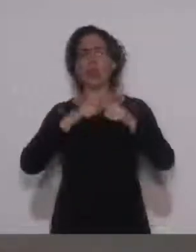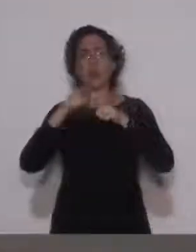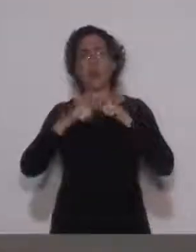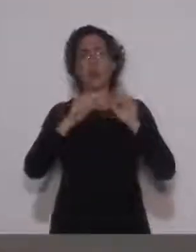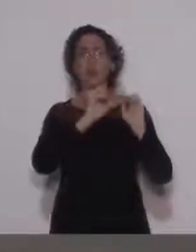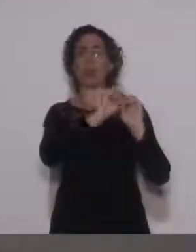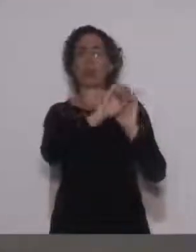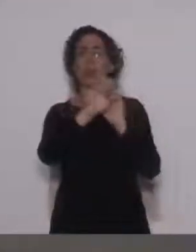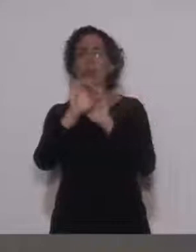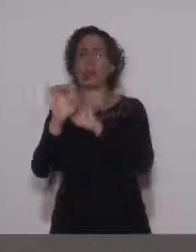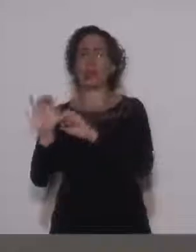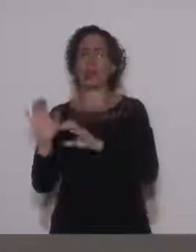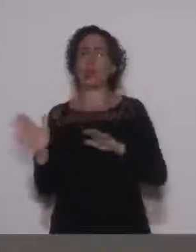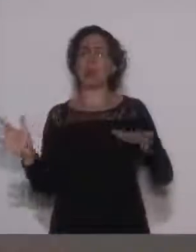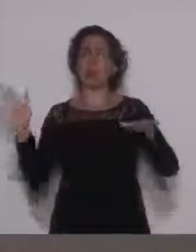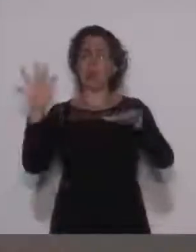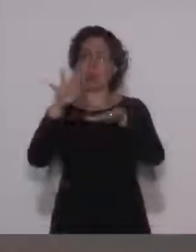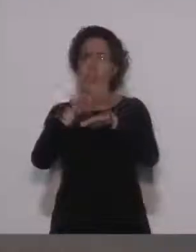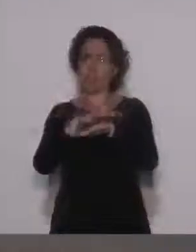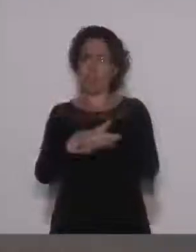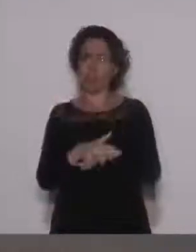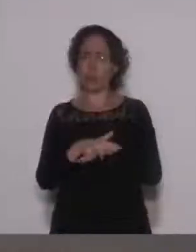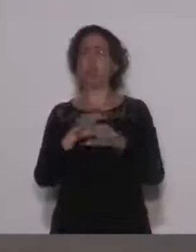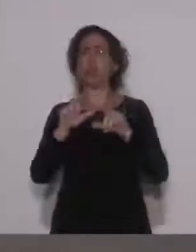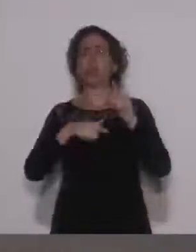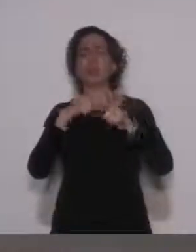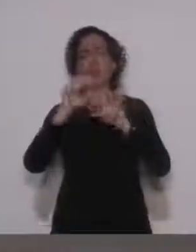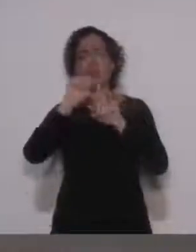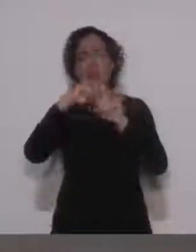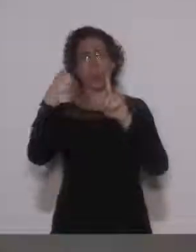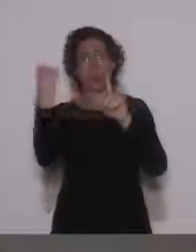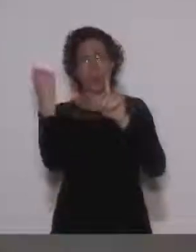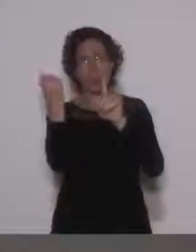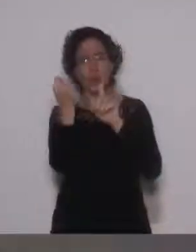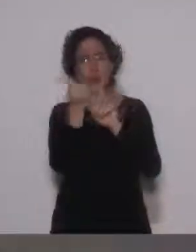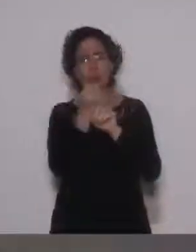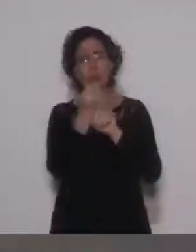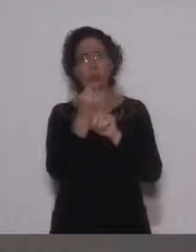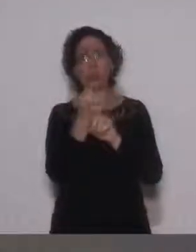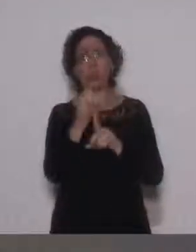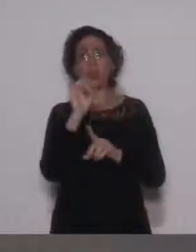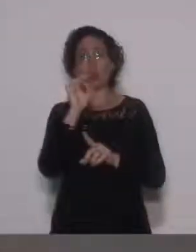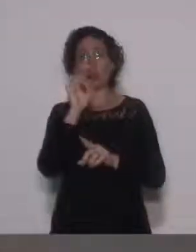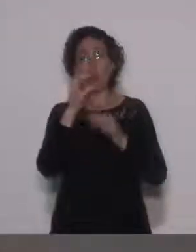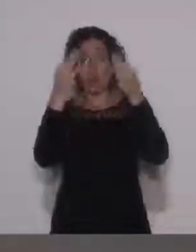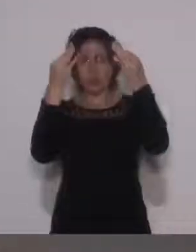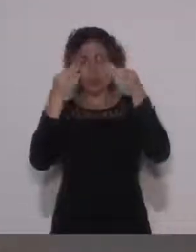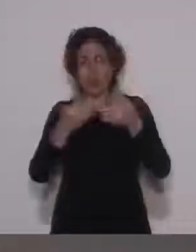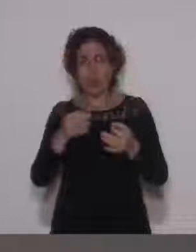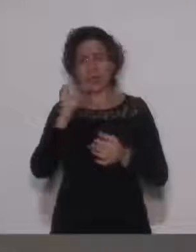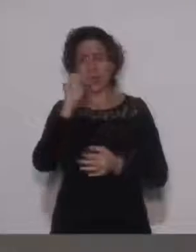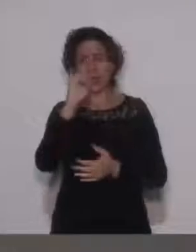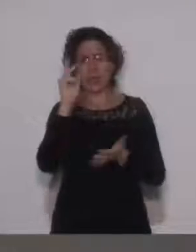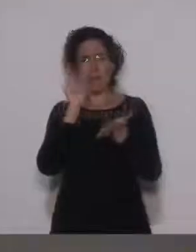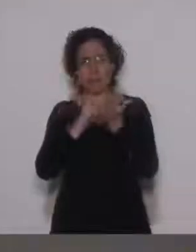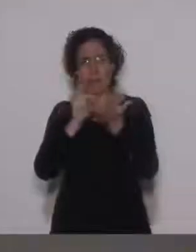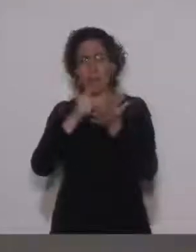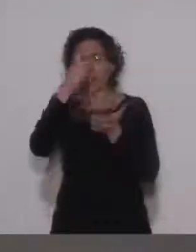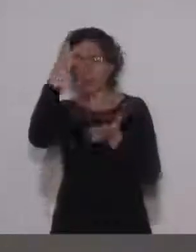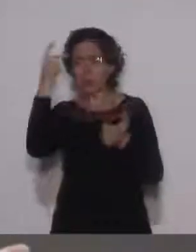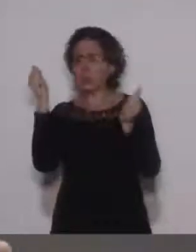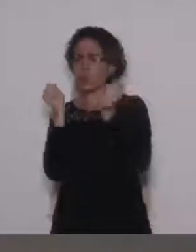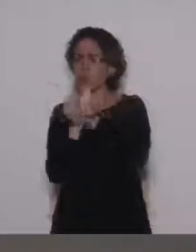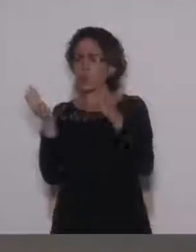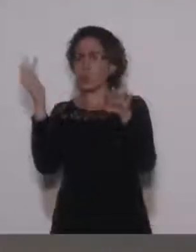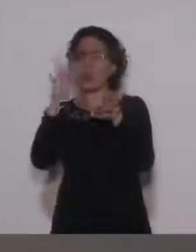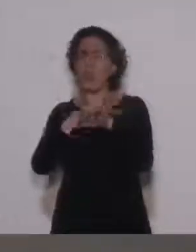educação inclusiva, um trabalho social inclusivo, ele só é fundamentado se de fato a gente incluir as pessoas. Se